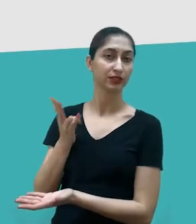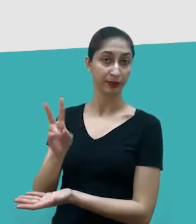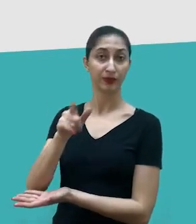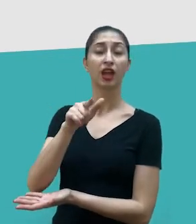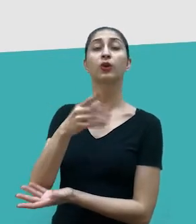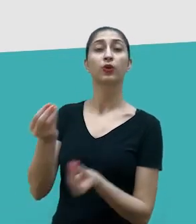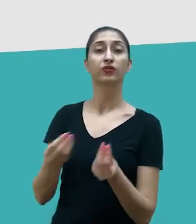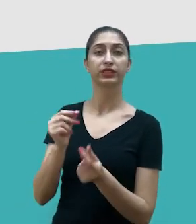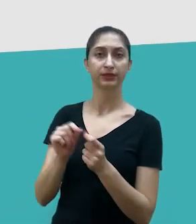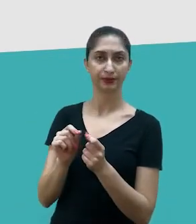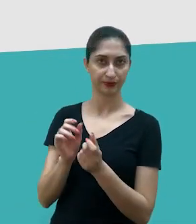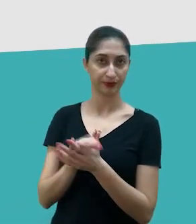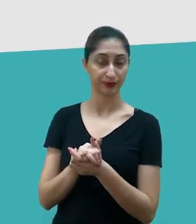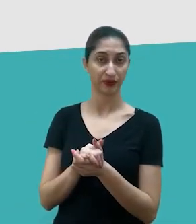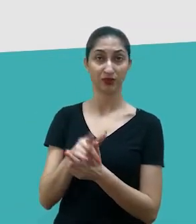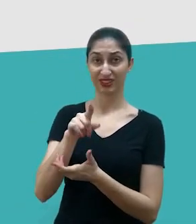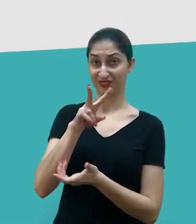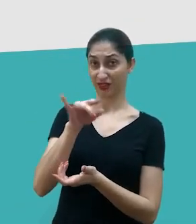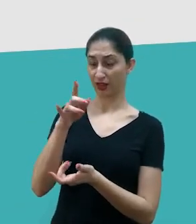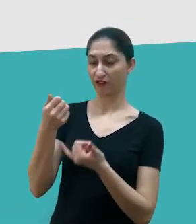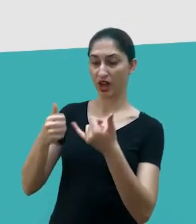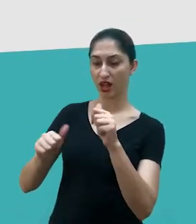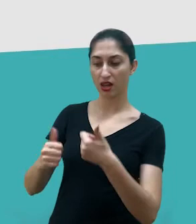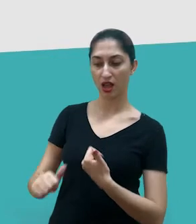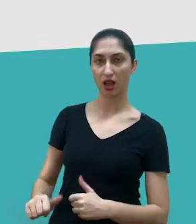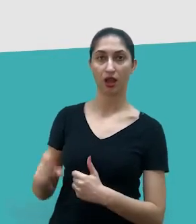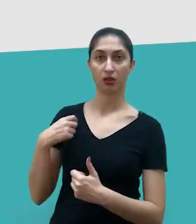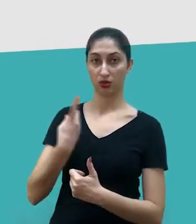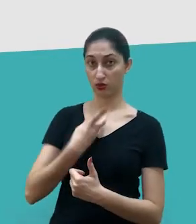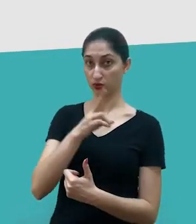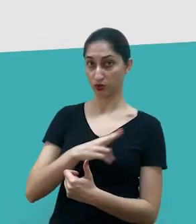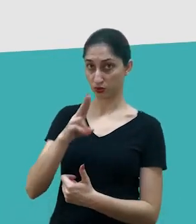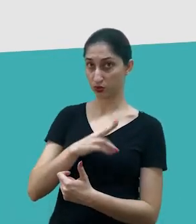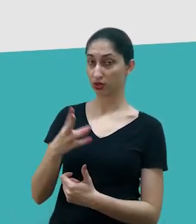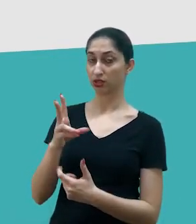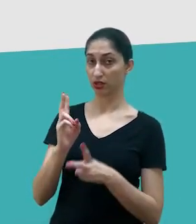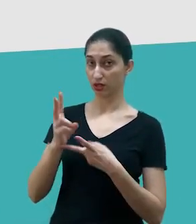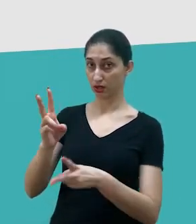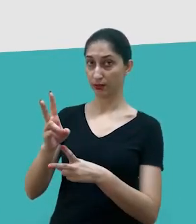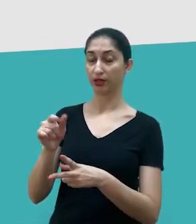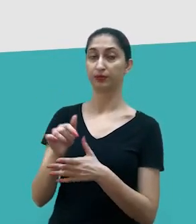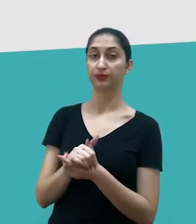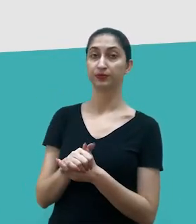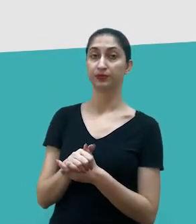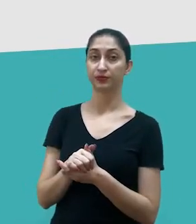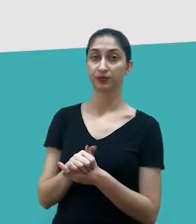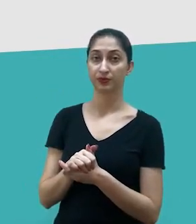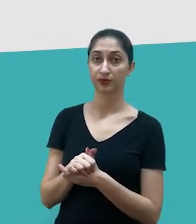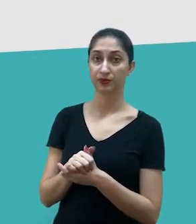isso? Nós vamos rever aquilo que nós estamos usando muito e as peças que